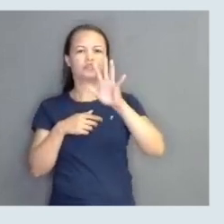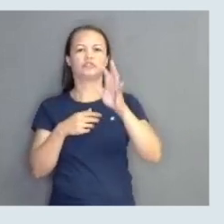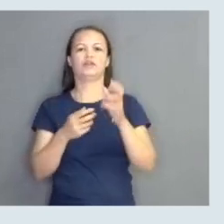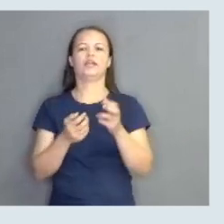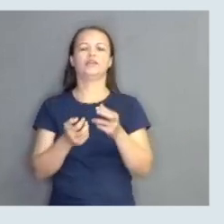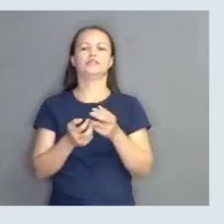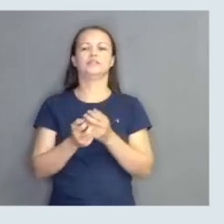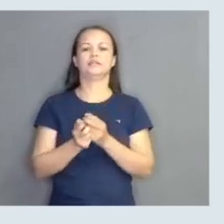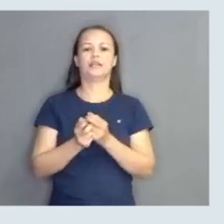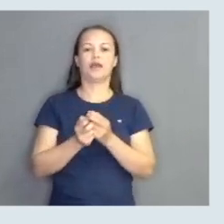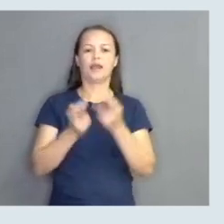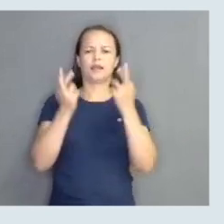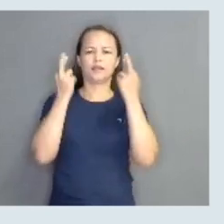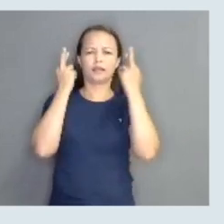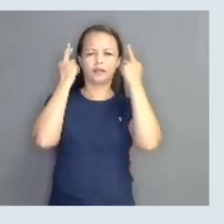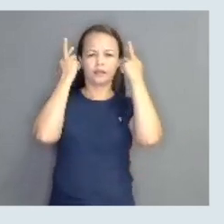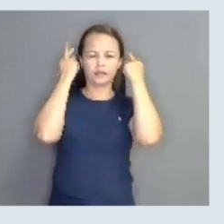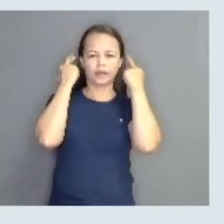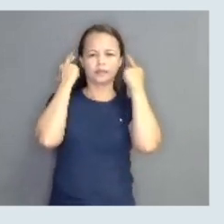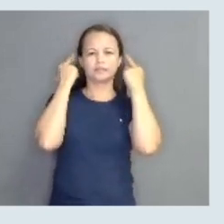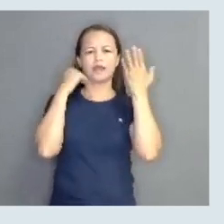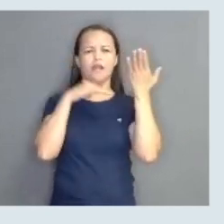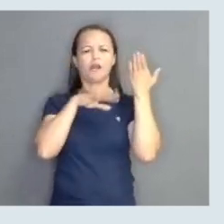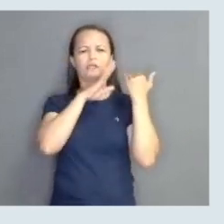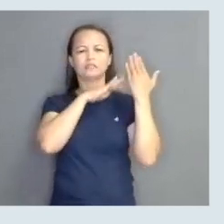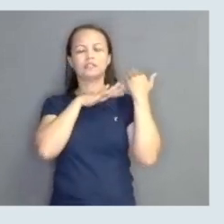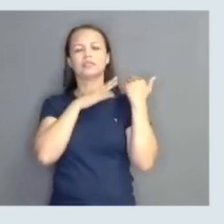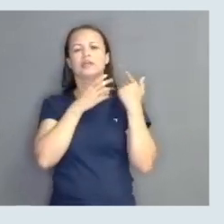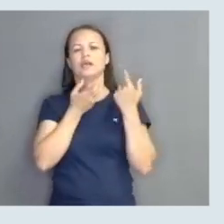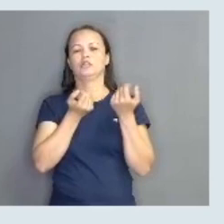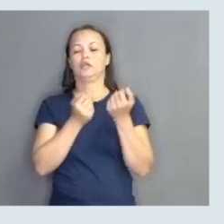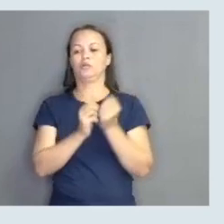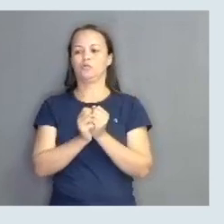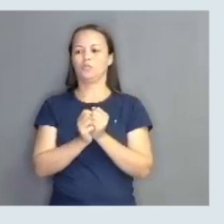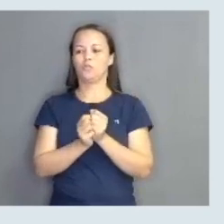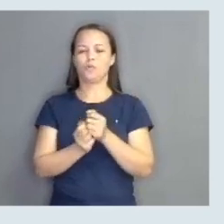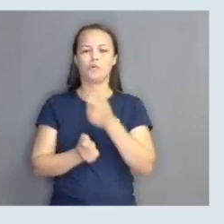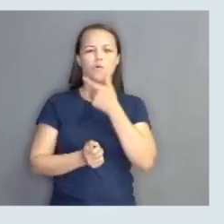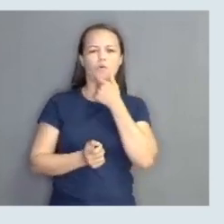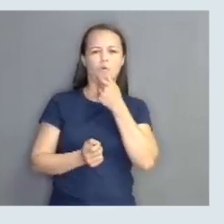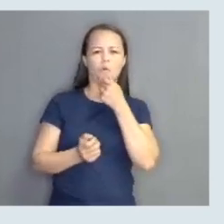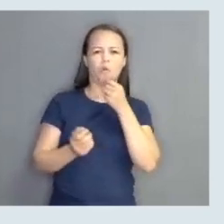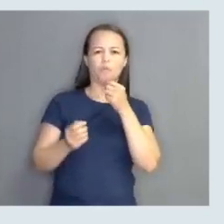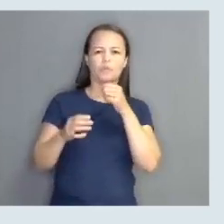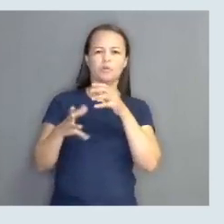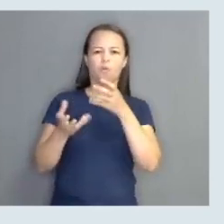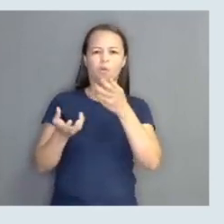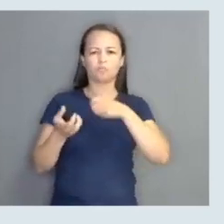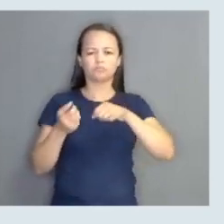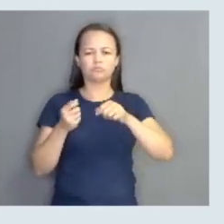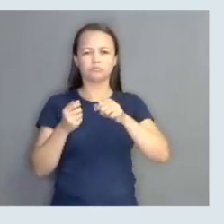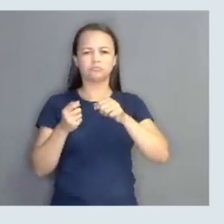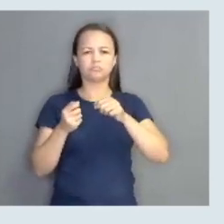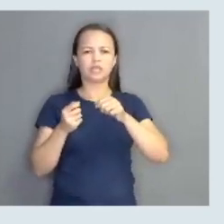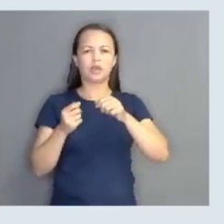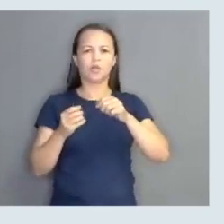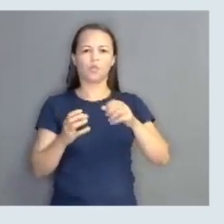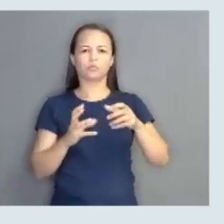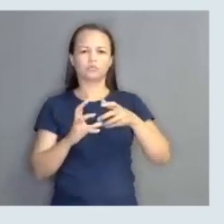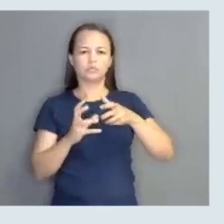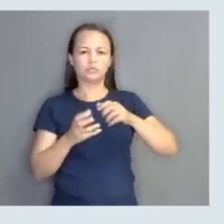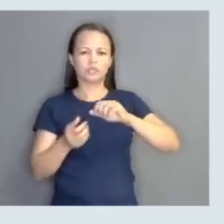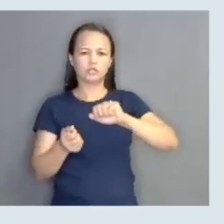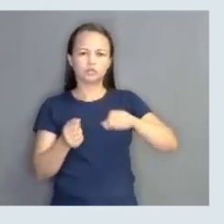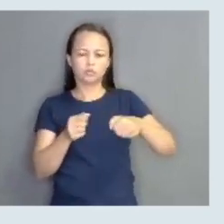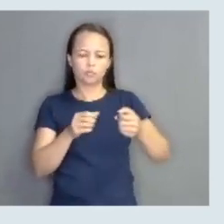de Discóbolo, né? O homem com um disco, ele está para arremessar o